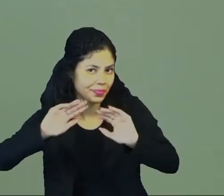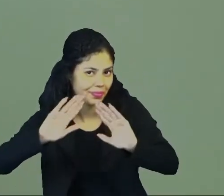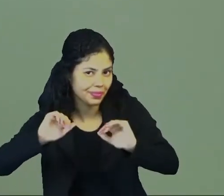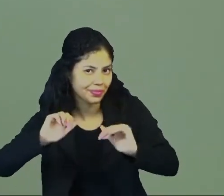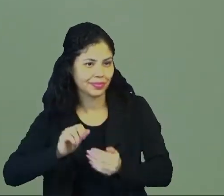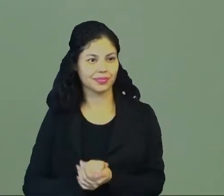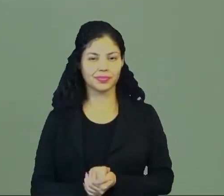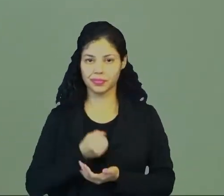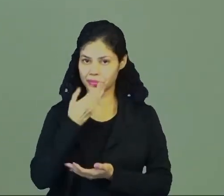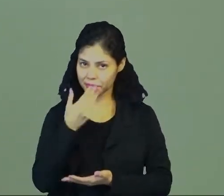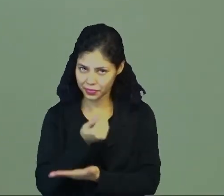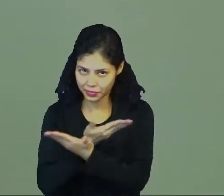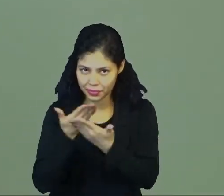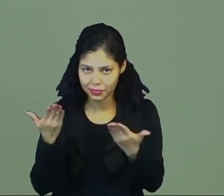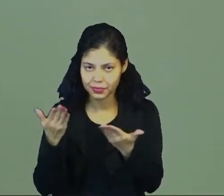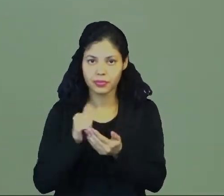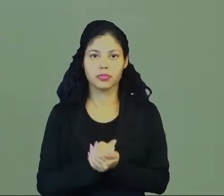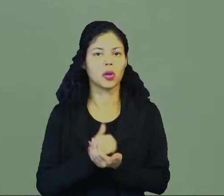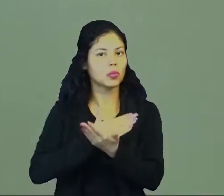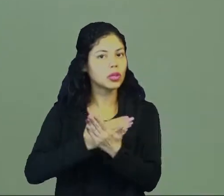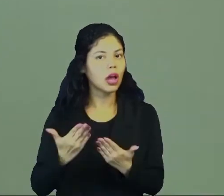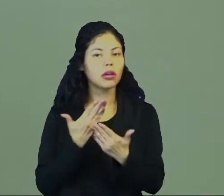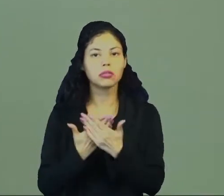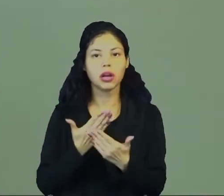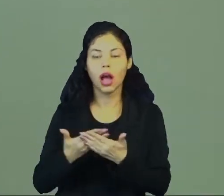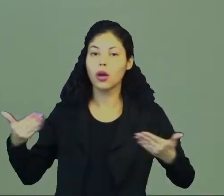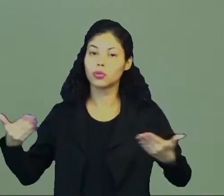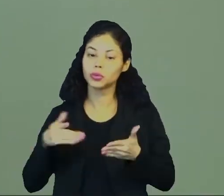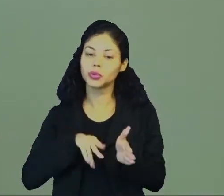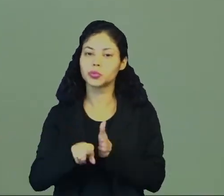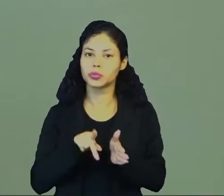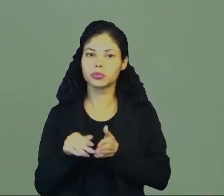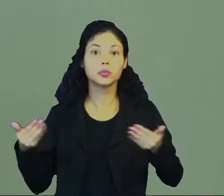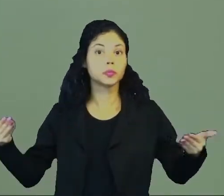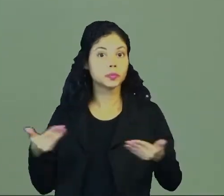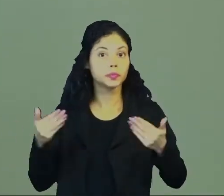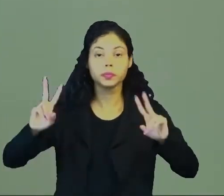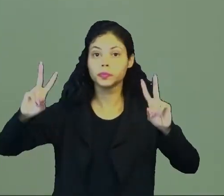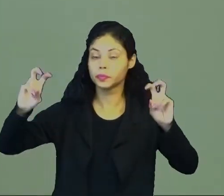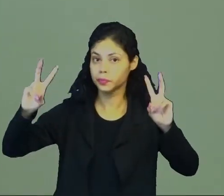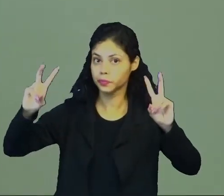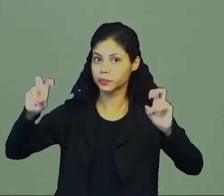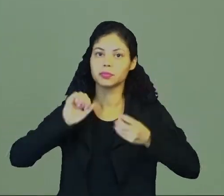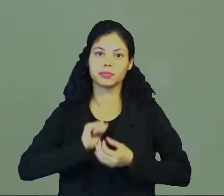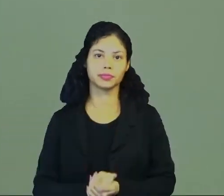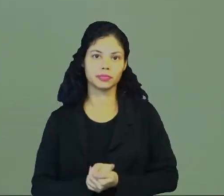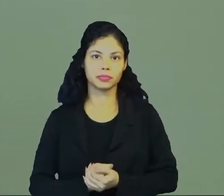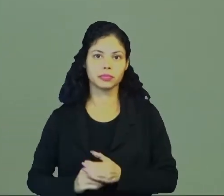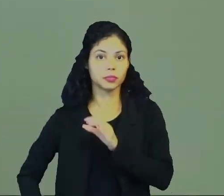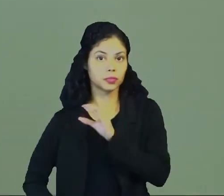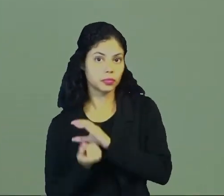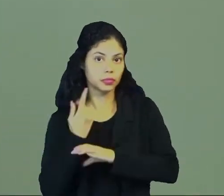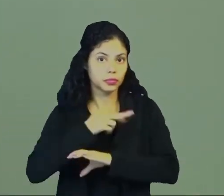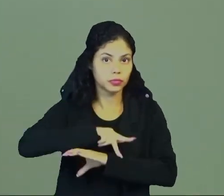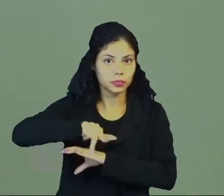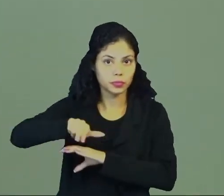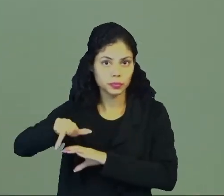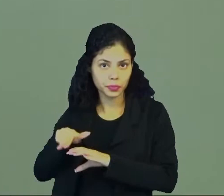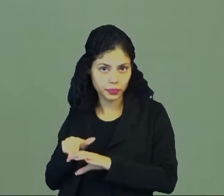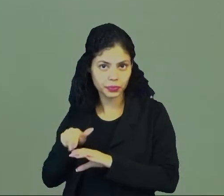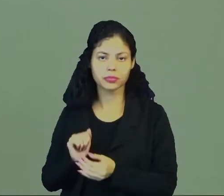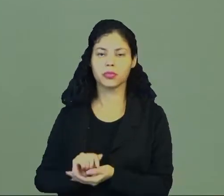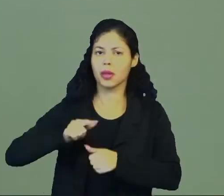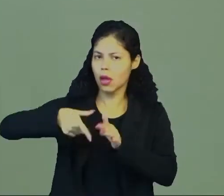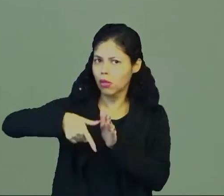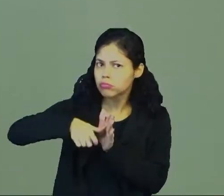Olá pessoal, tudo bem? Vamos iniciar nossa aula de Biologia. E hoje o nosso tema será sobre biodiversidade.